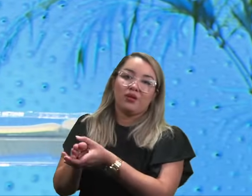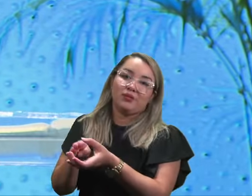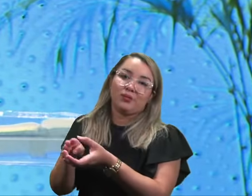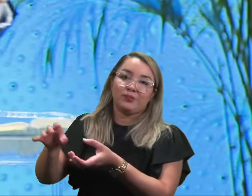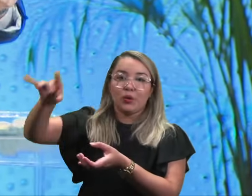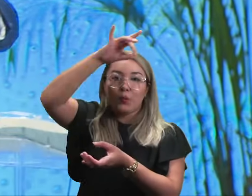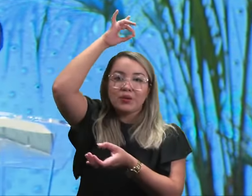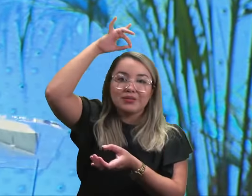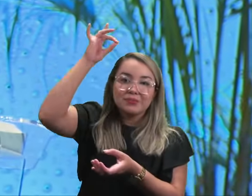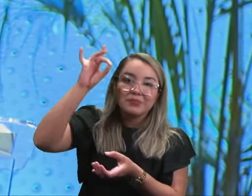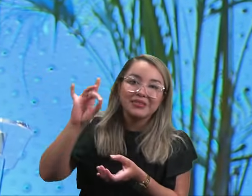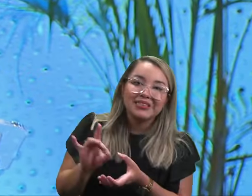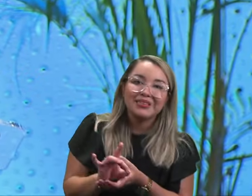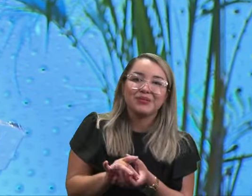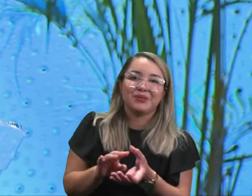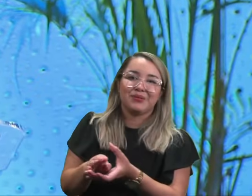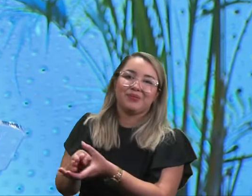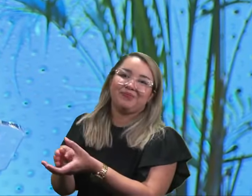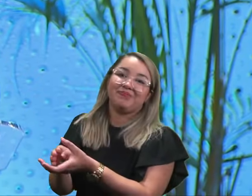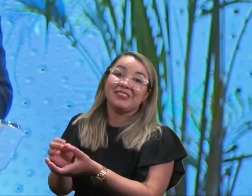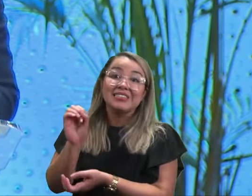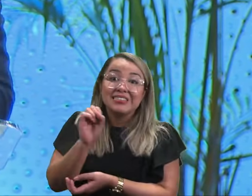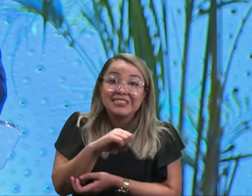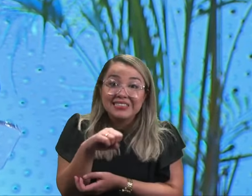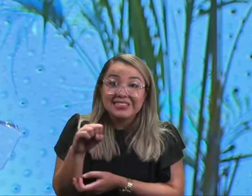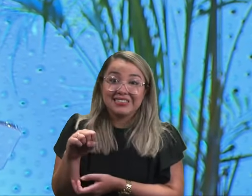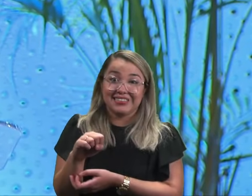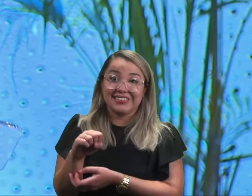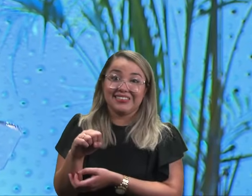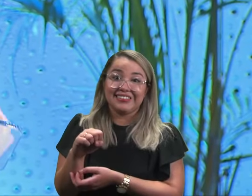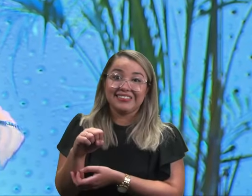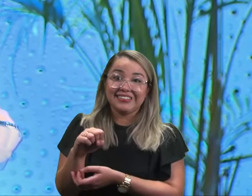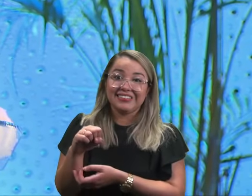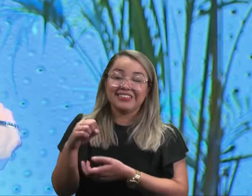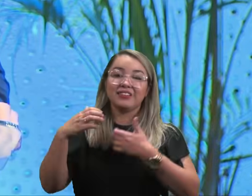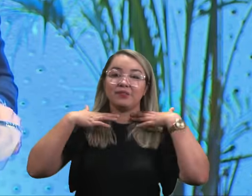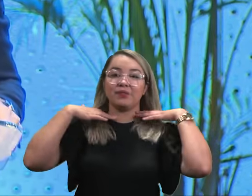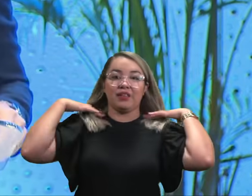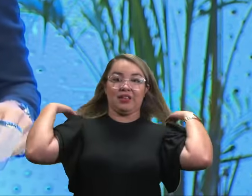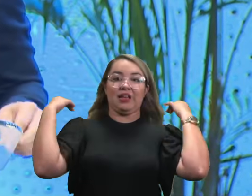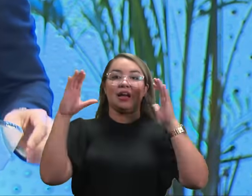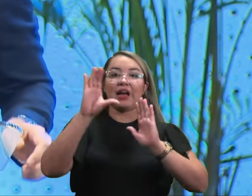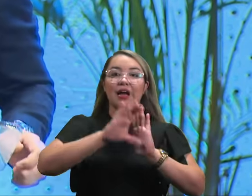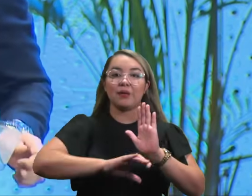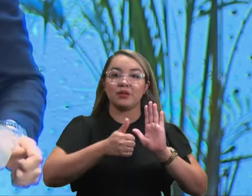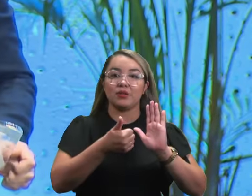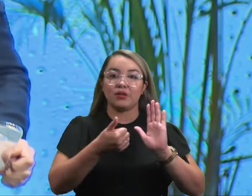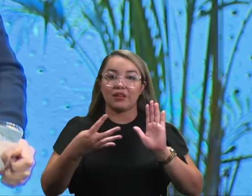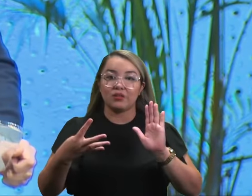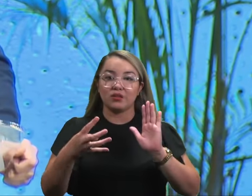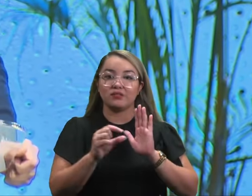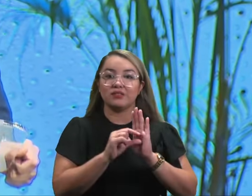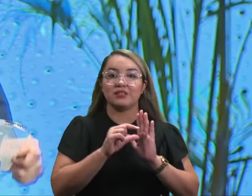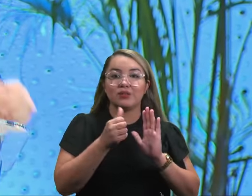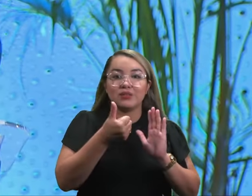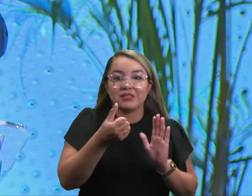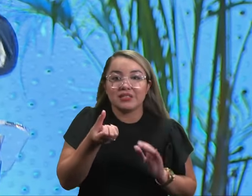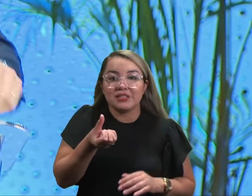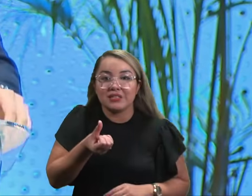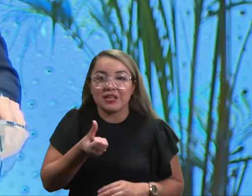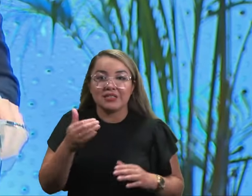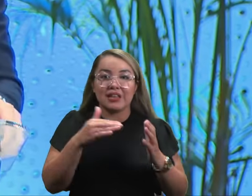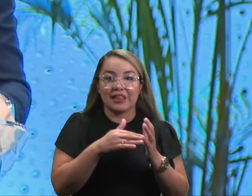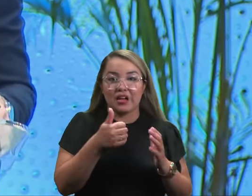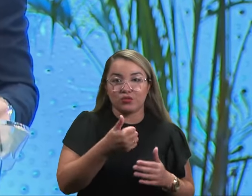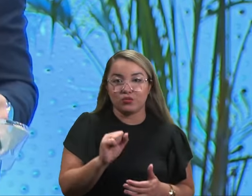Espírito Santo. Sim. Capítulo 14, versículo 16 a 18. Volte os